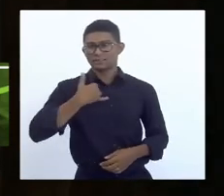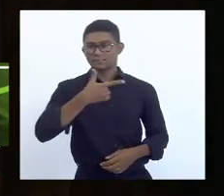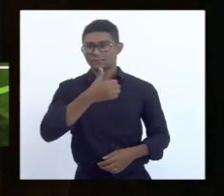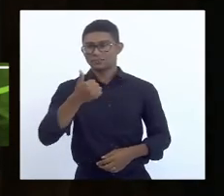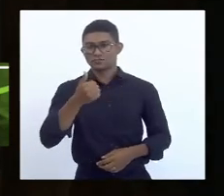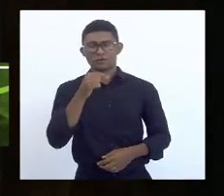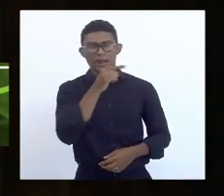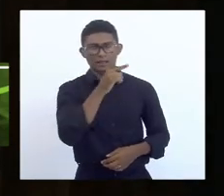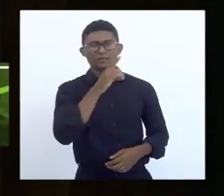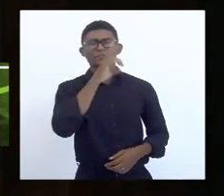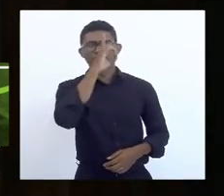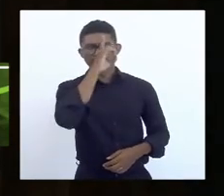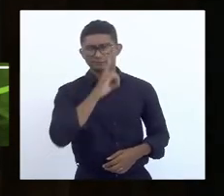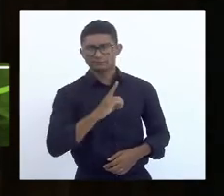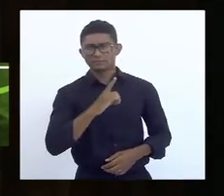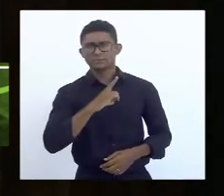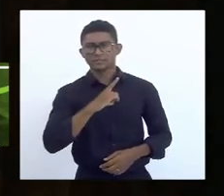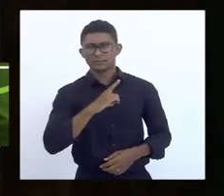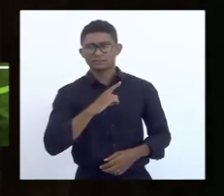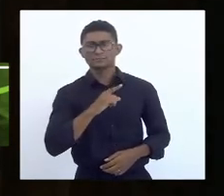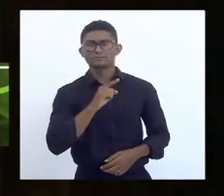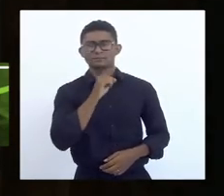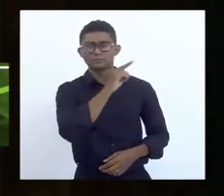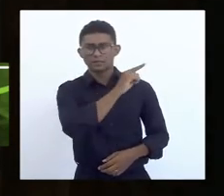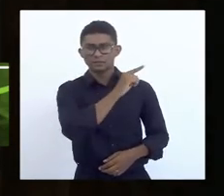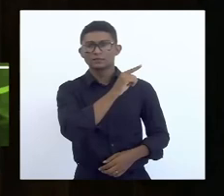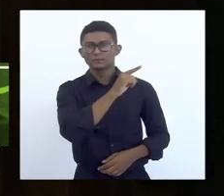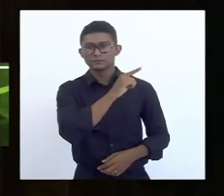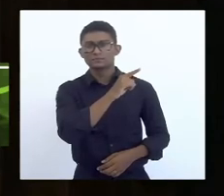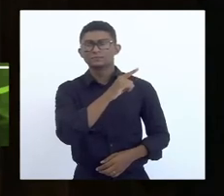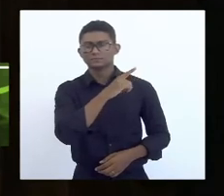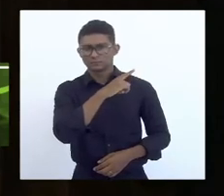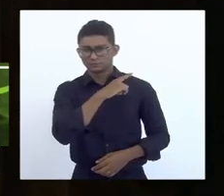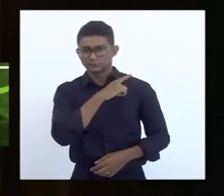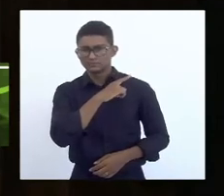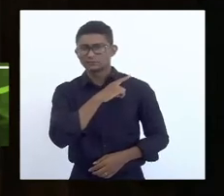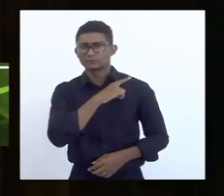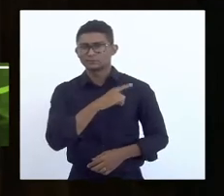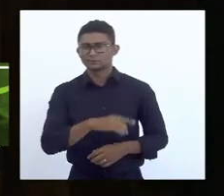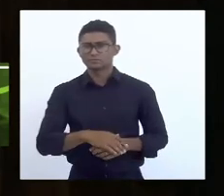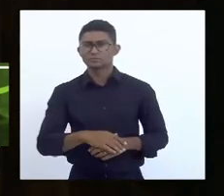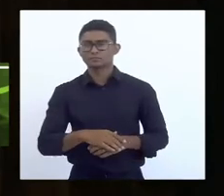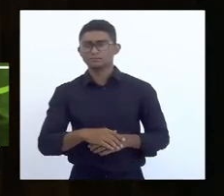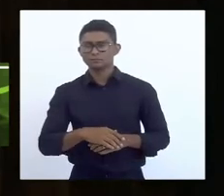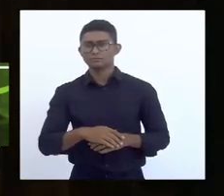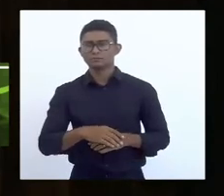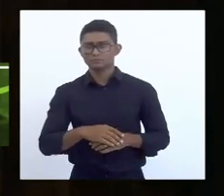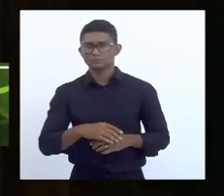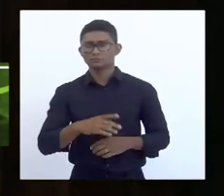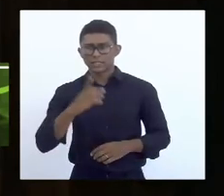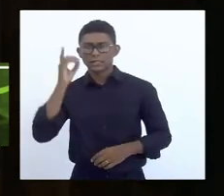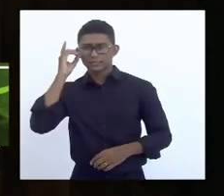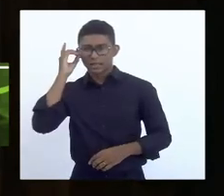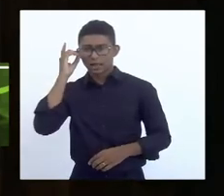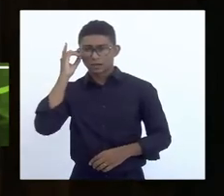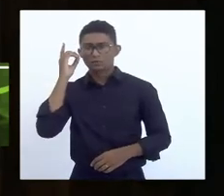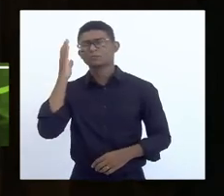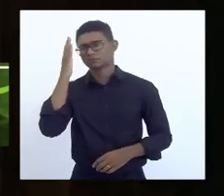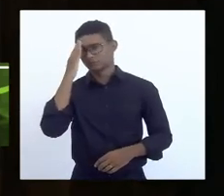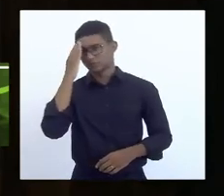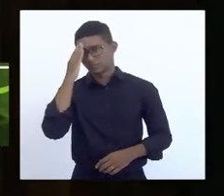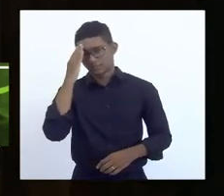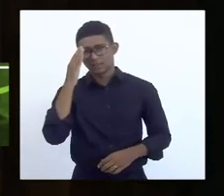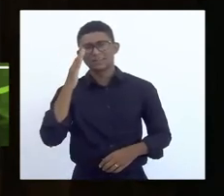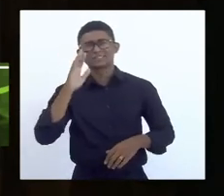deficiência, tem síndrome de Down, então eu sei aí todos os tipos de violência que uma mulher com